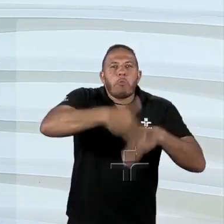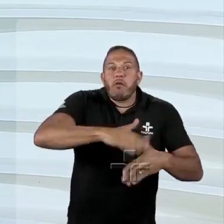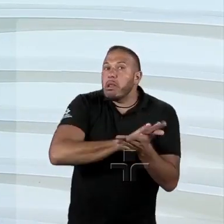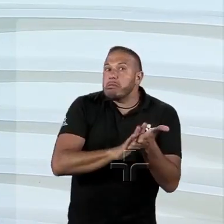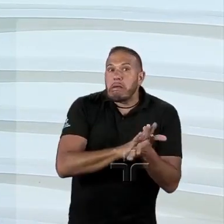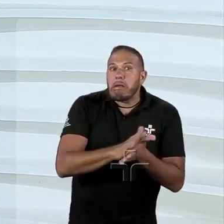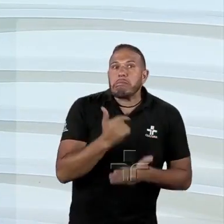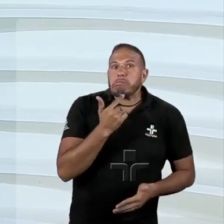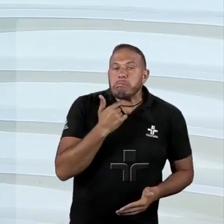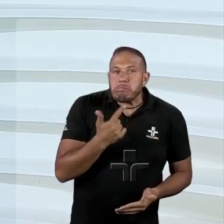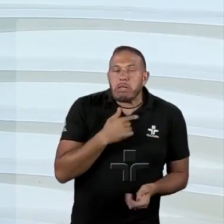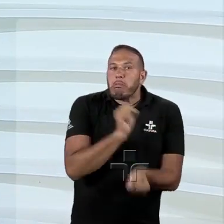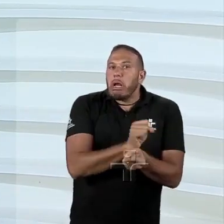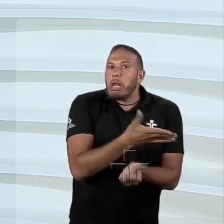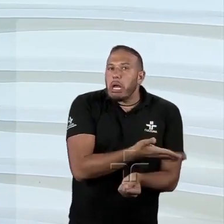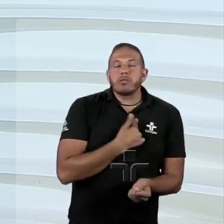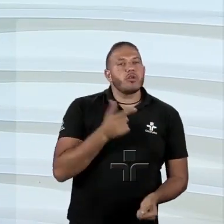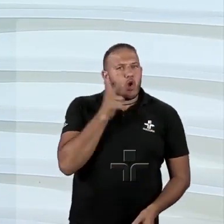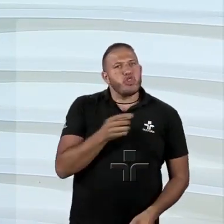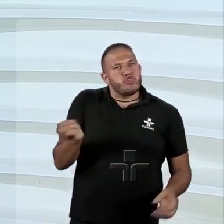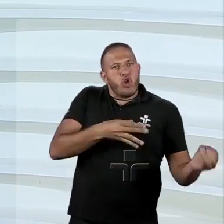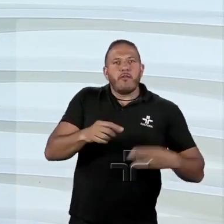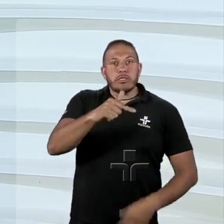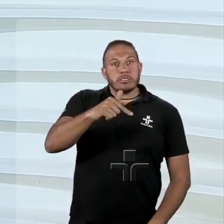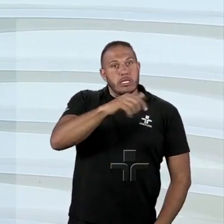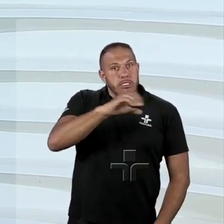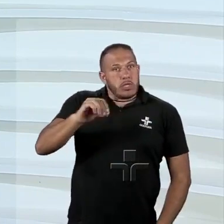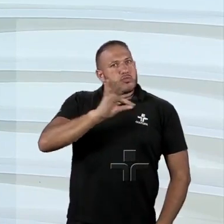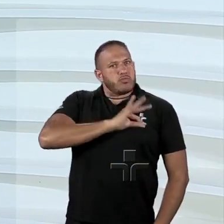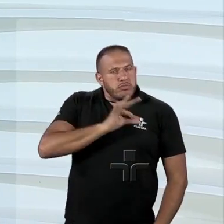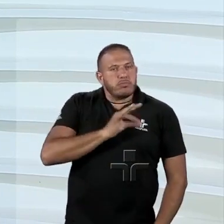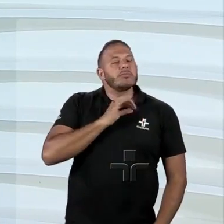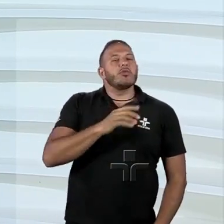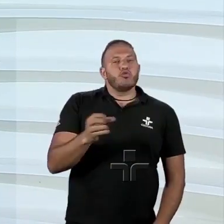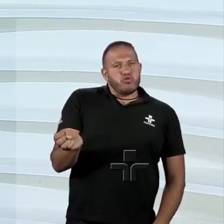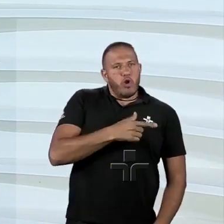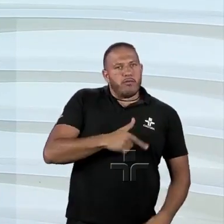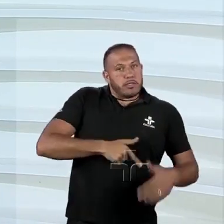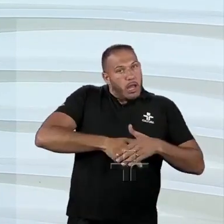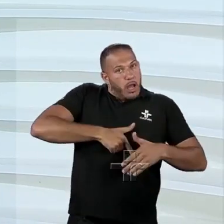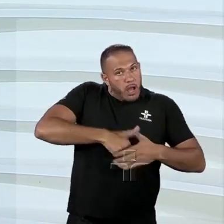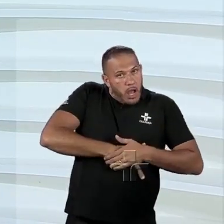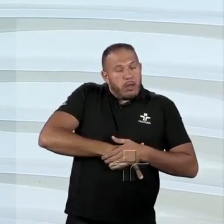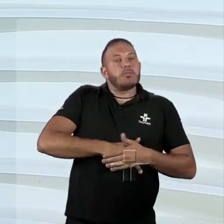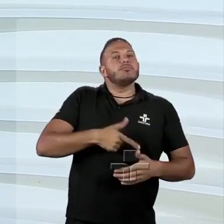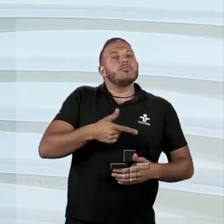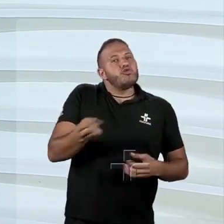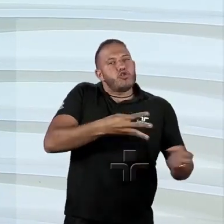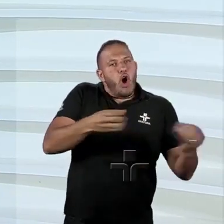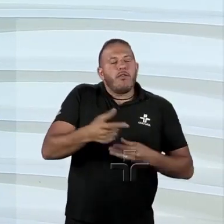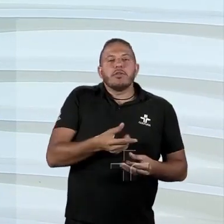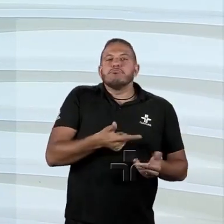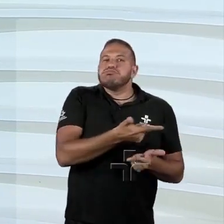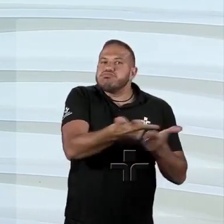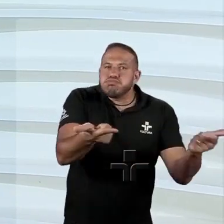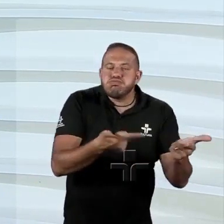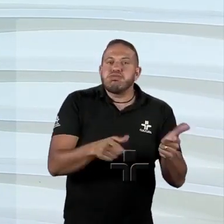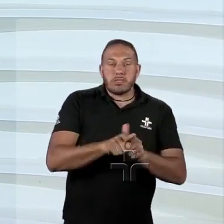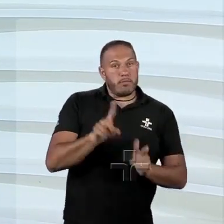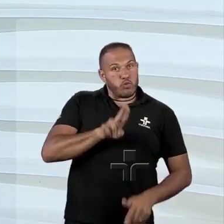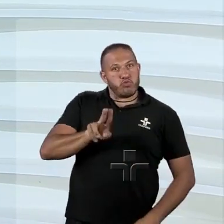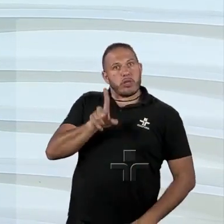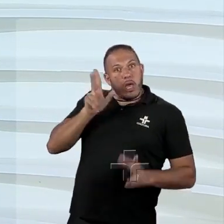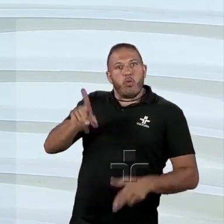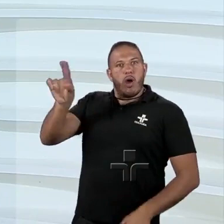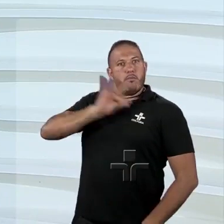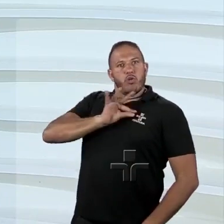nós fizemos, e colocamos 700 policiais, colocamos novas armas, inclusive as armas Glock, as armas que a Polícia Federal utiliza, que não